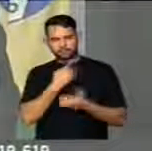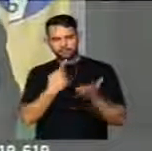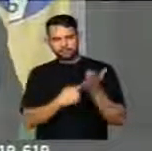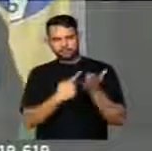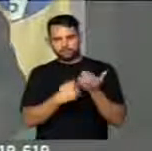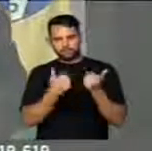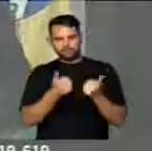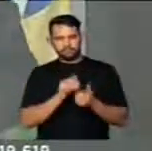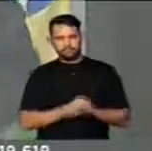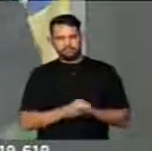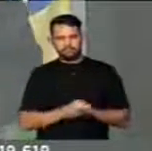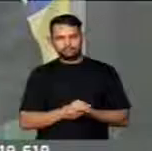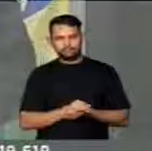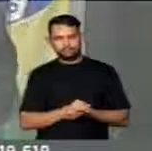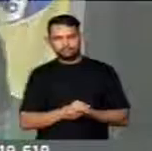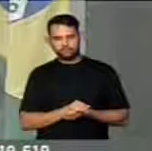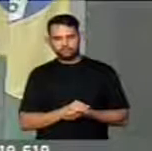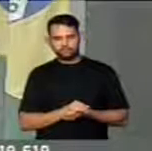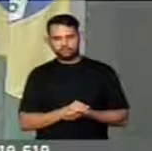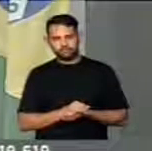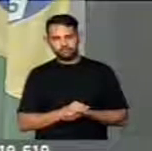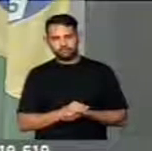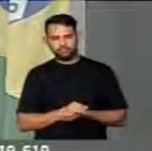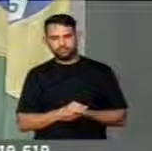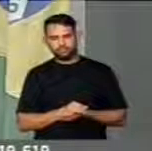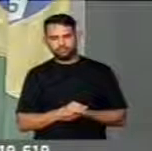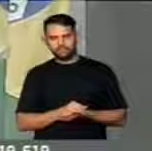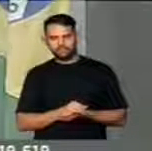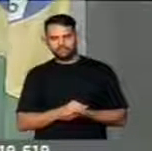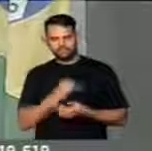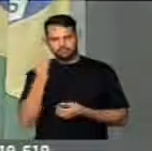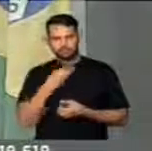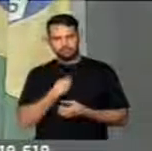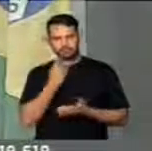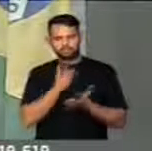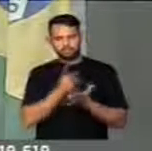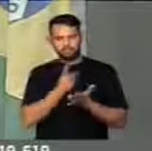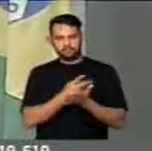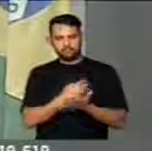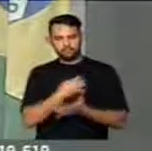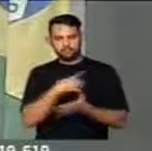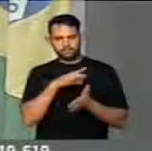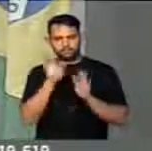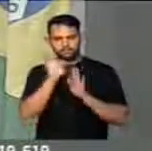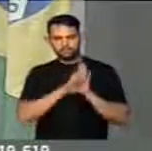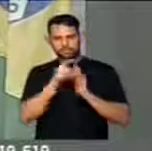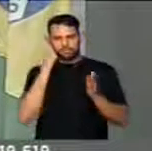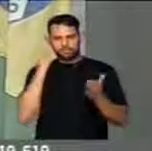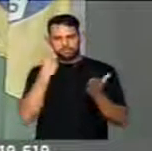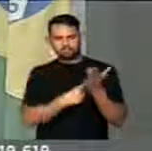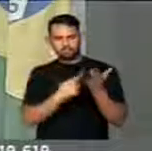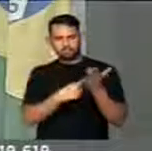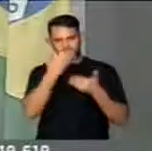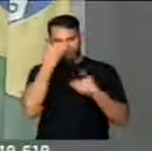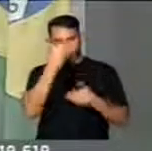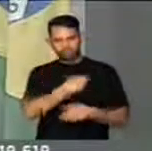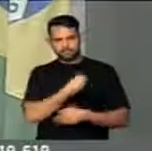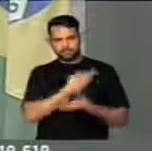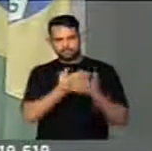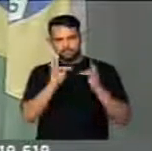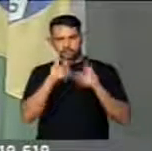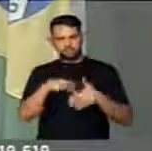Foi feito um acordo. Foi feito um acordo, sim. Foi feito um acordo, nós tínhamos acordado, eles têm